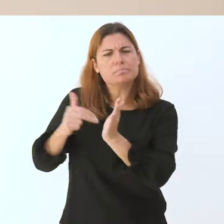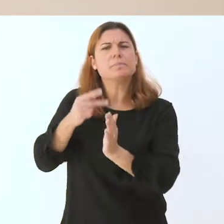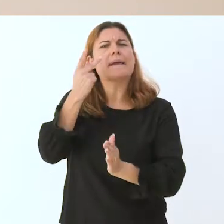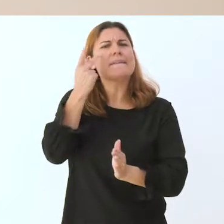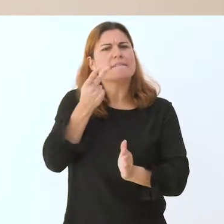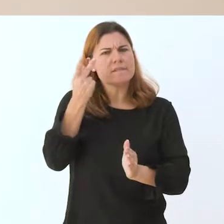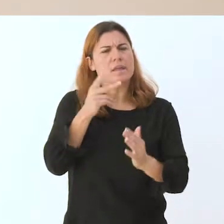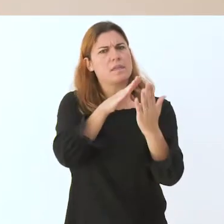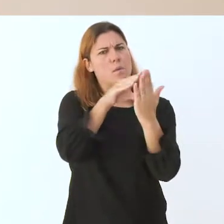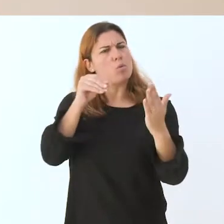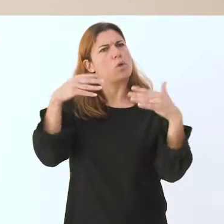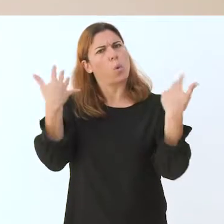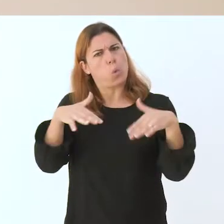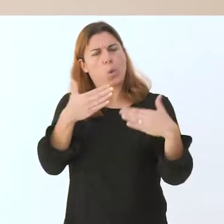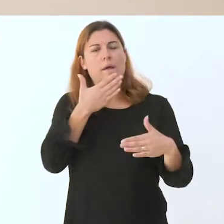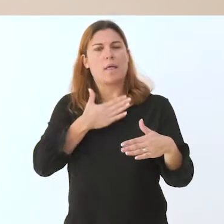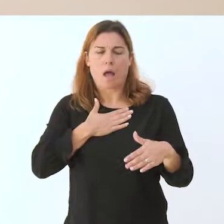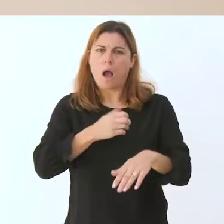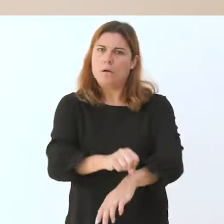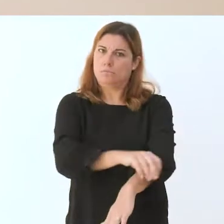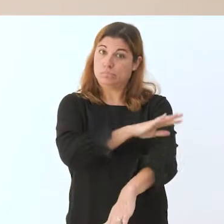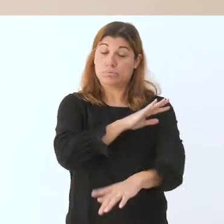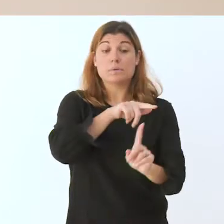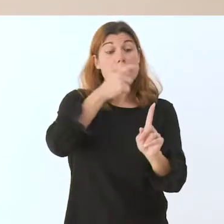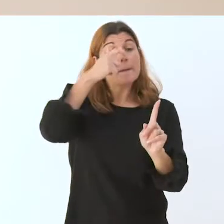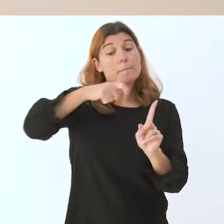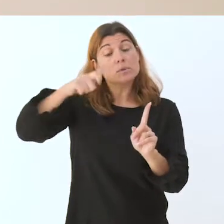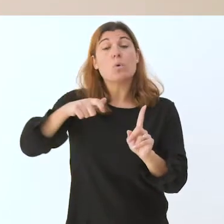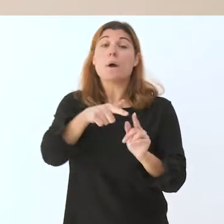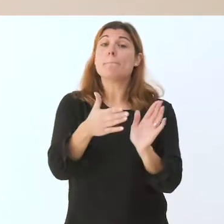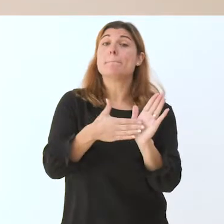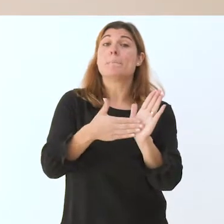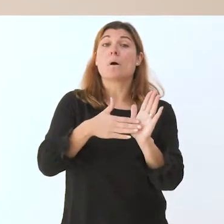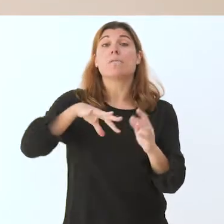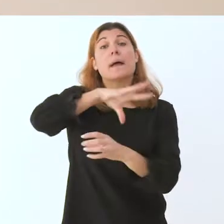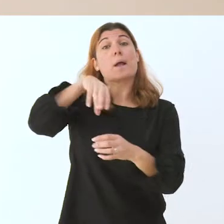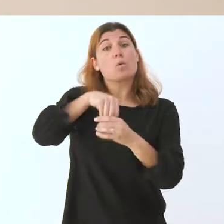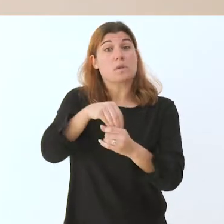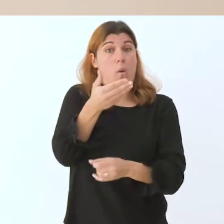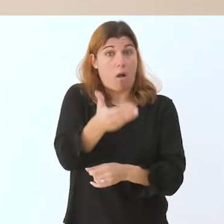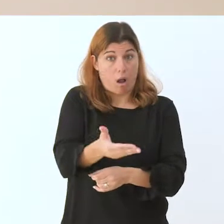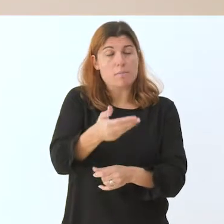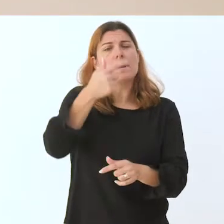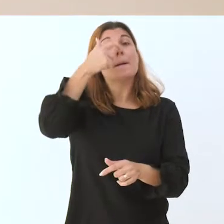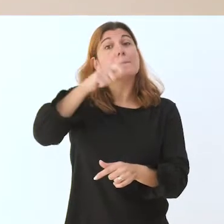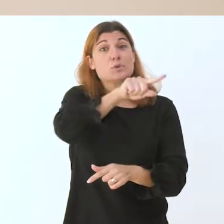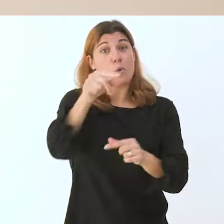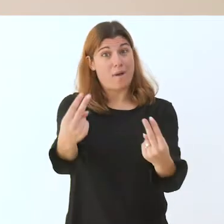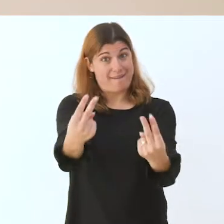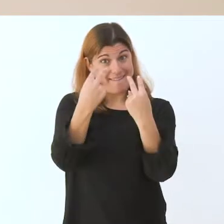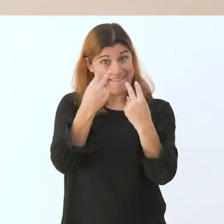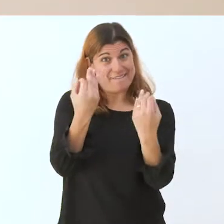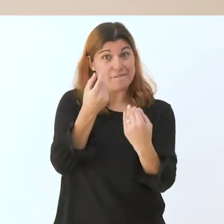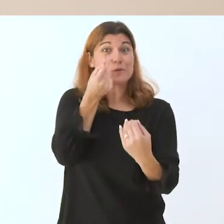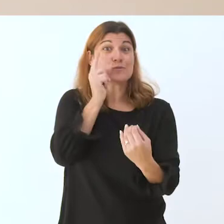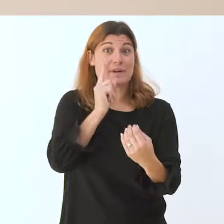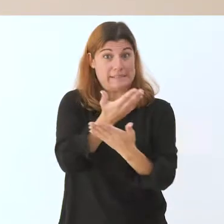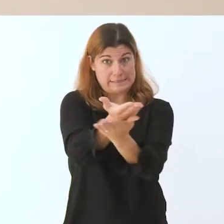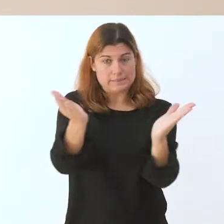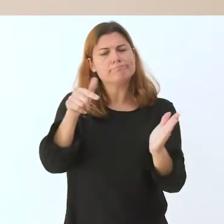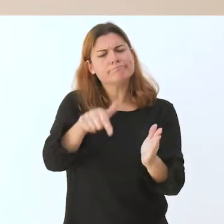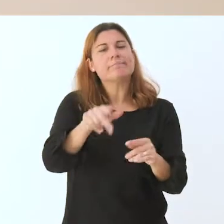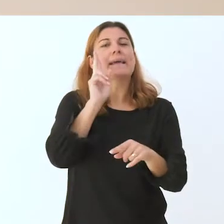de percursos de vidas inspiradores de diversas pessoas que simbolizam a inclusão. Para alguns seguidores e